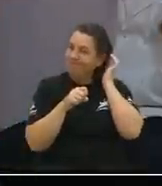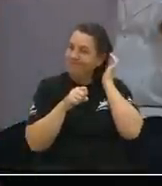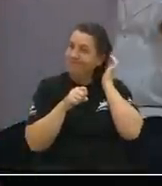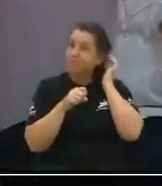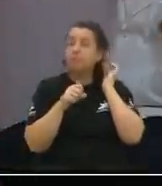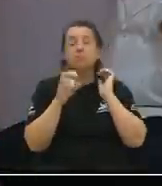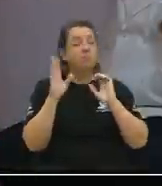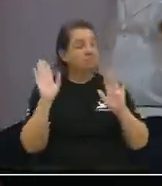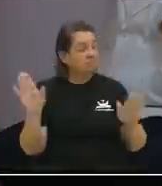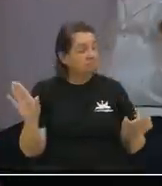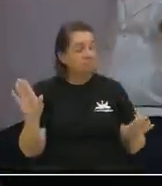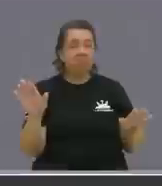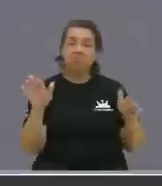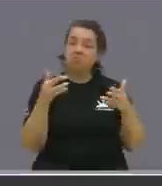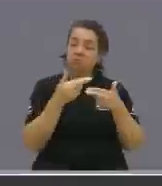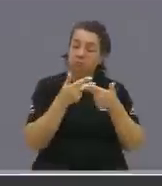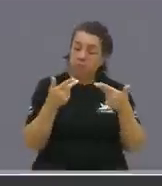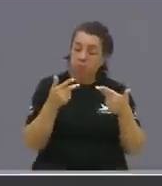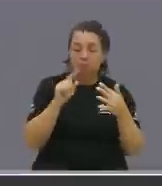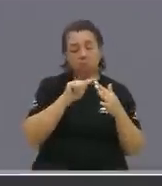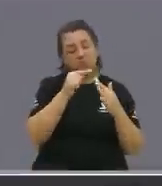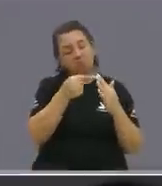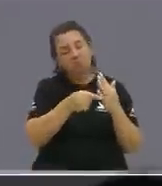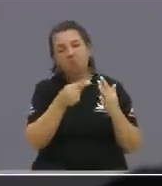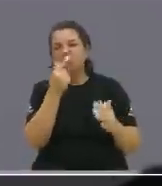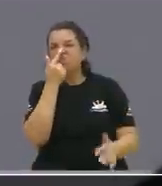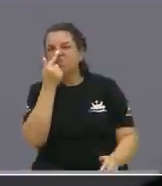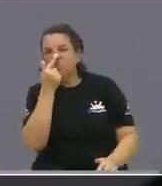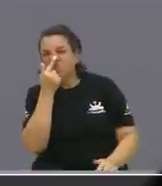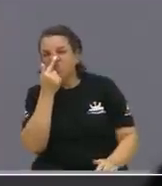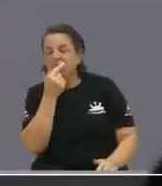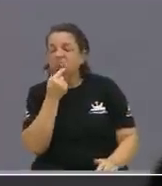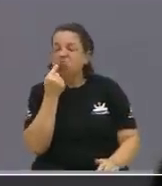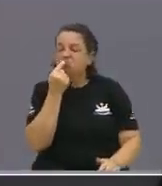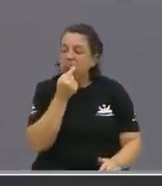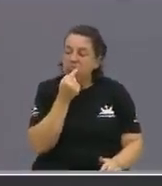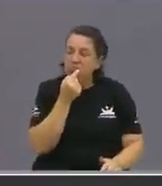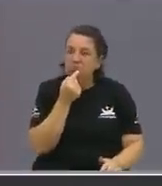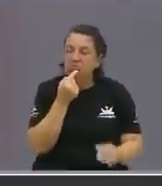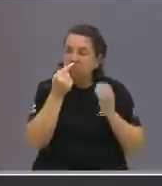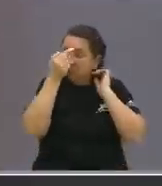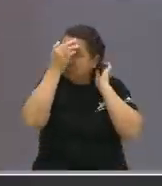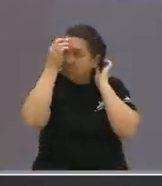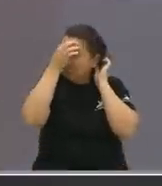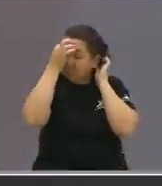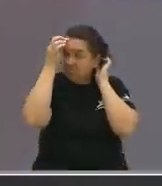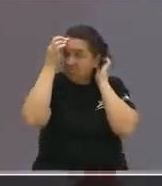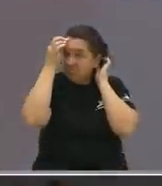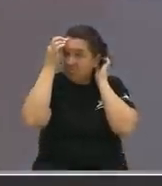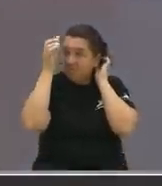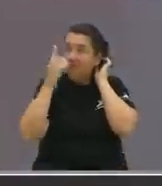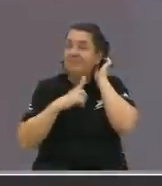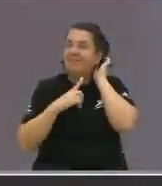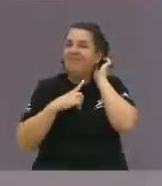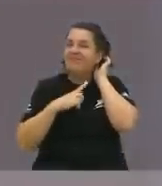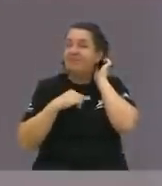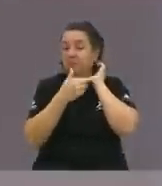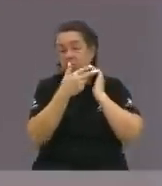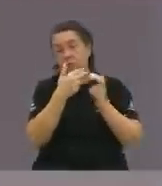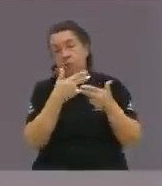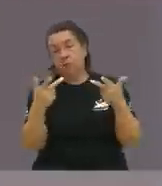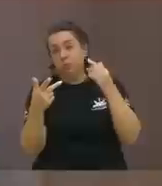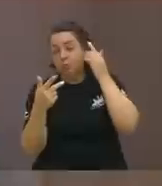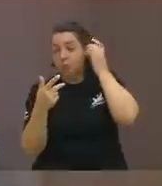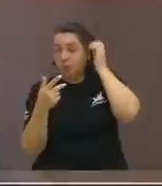Certamente, em algum aspecto, no nariz, nos lábios ou na testa, ele tinha alguma coisa